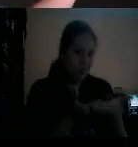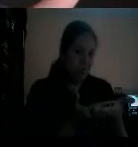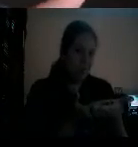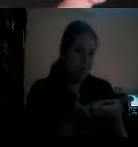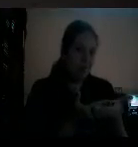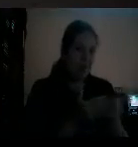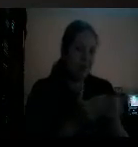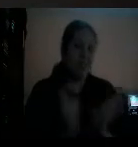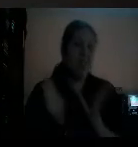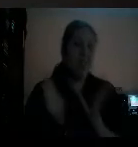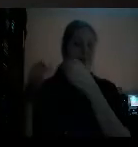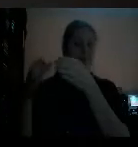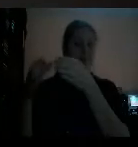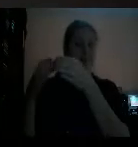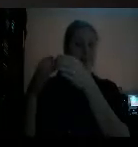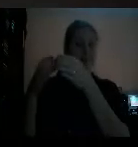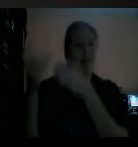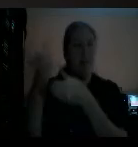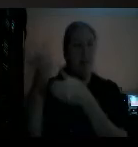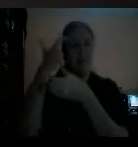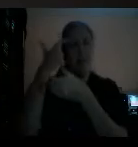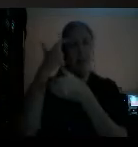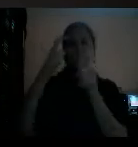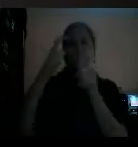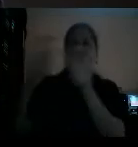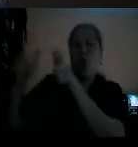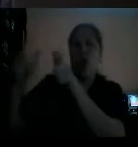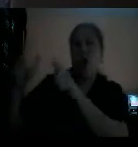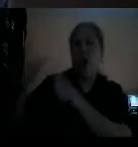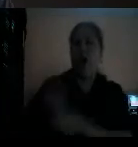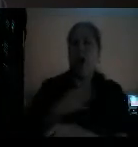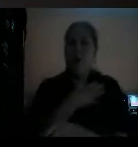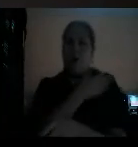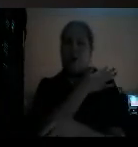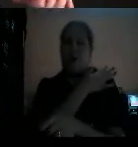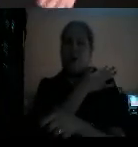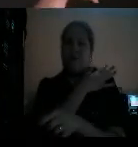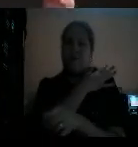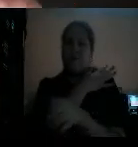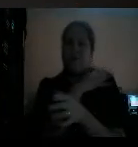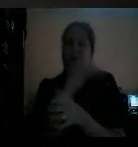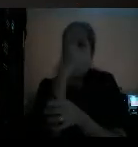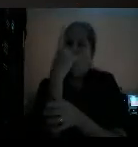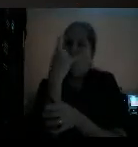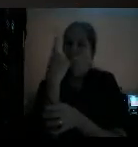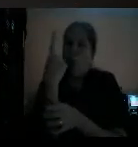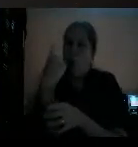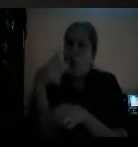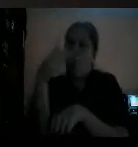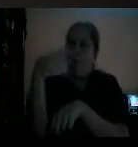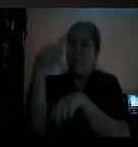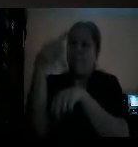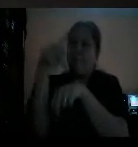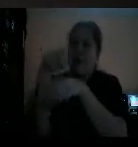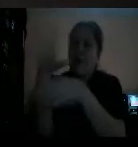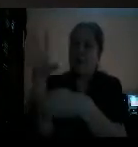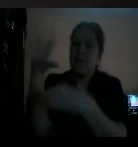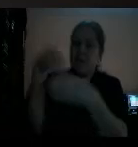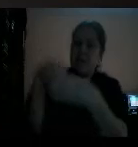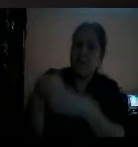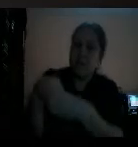área protegida, e o que? Do outro lado, o pessoal do Sheep Power, né? De um lado, os britânicos, de outro lado, quem?